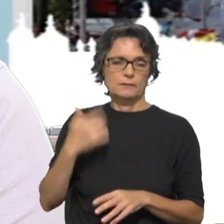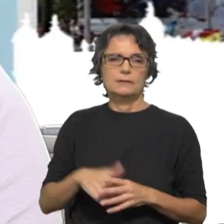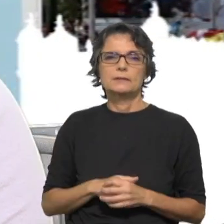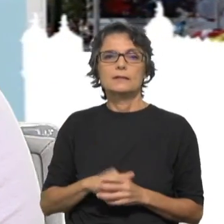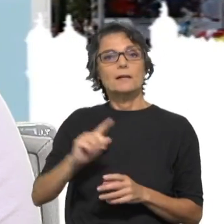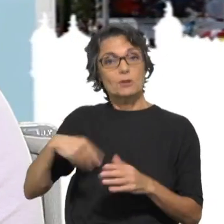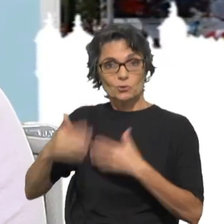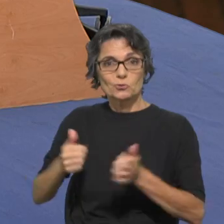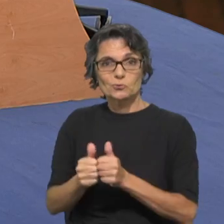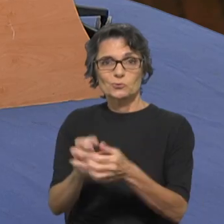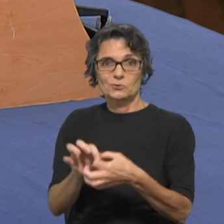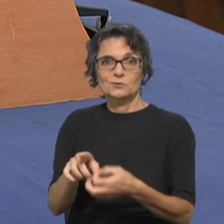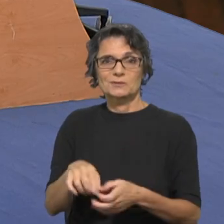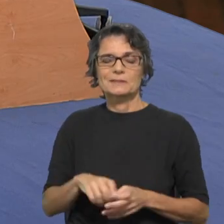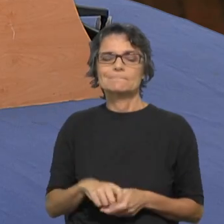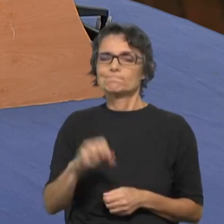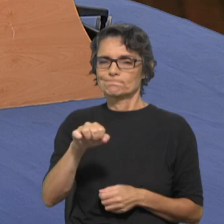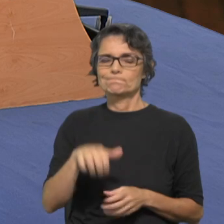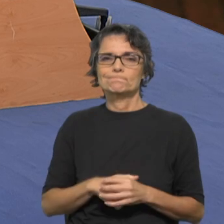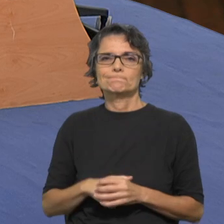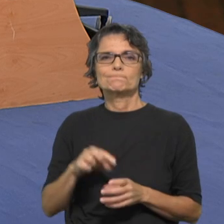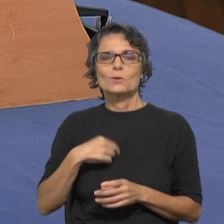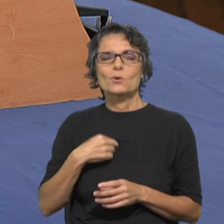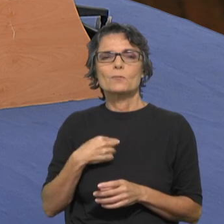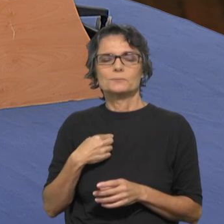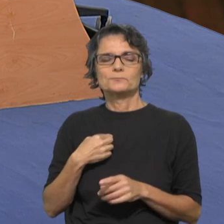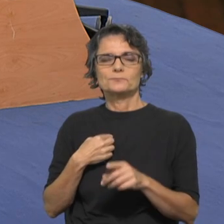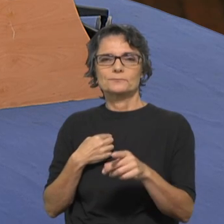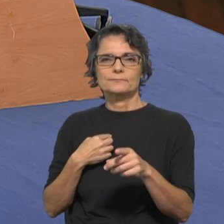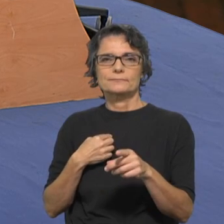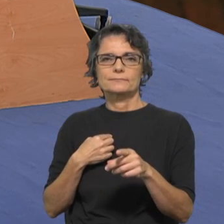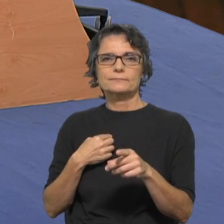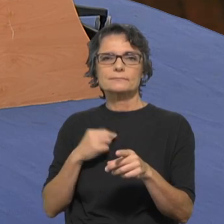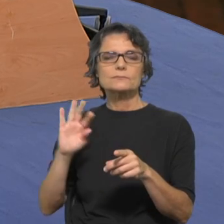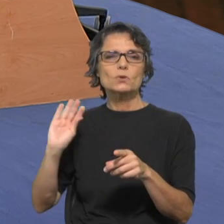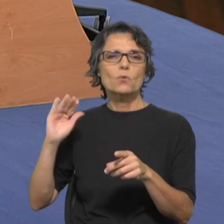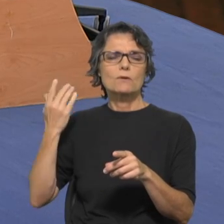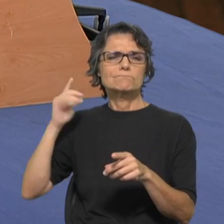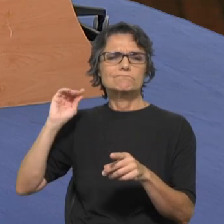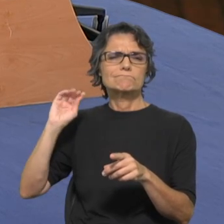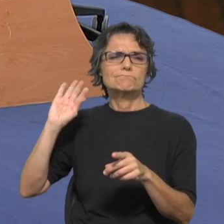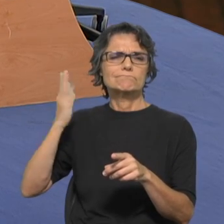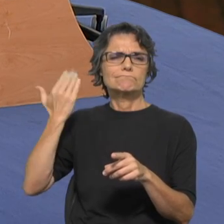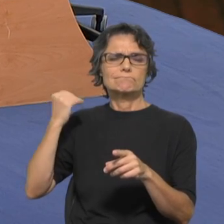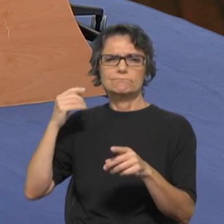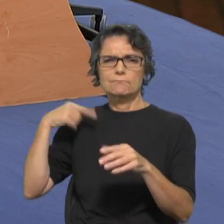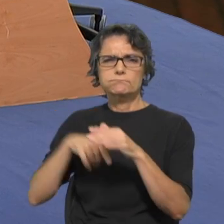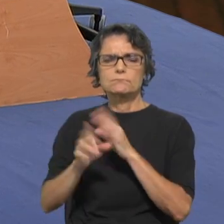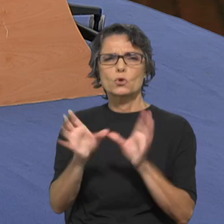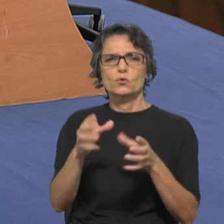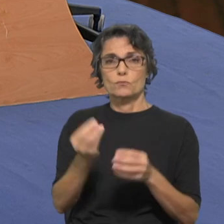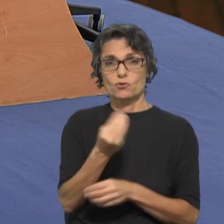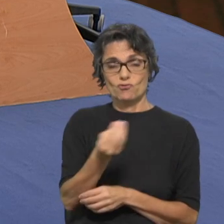fraternos? Sim, eu fiz o convívio fraterno quando entrei para o grupo de jovens na minha paróquia e fui